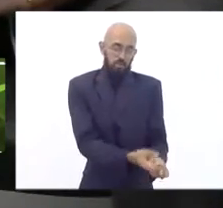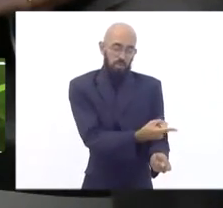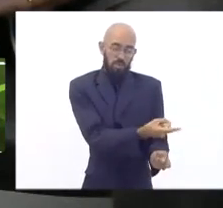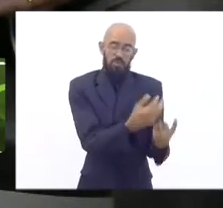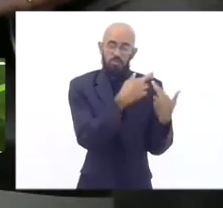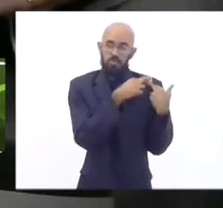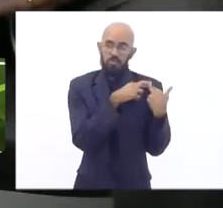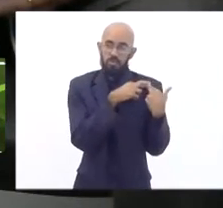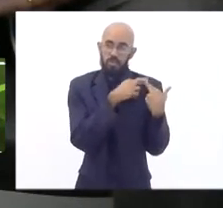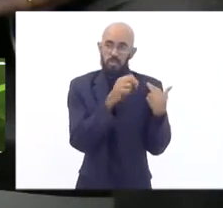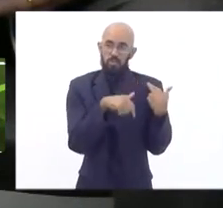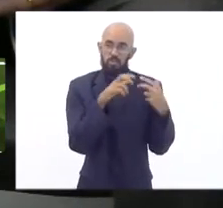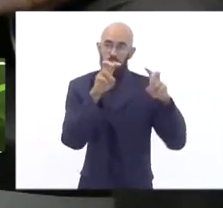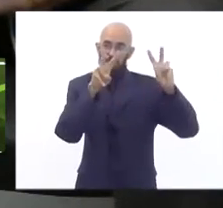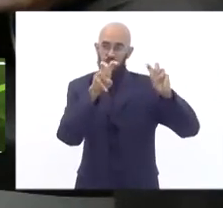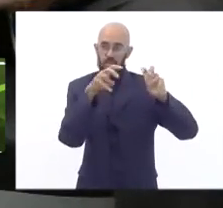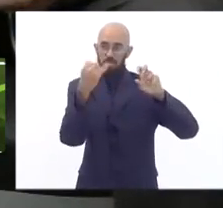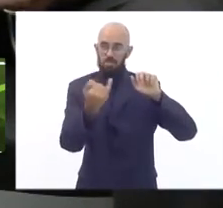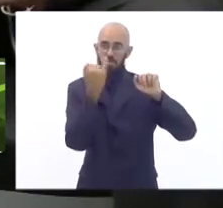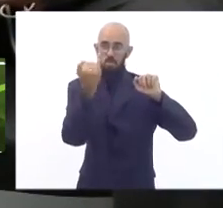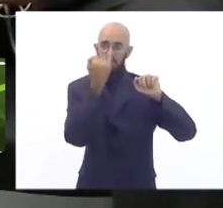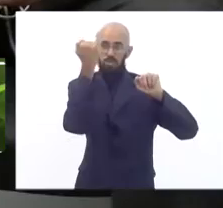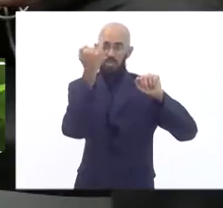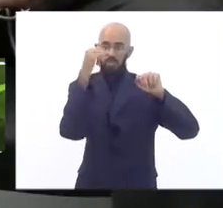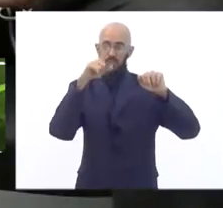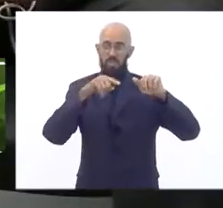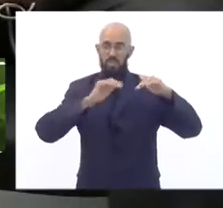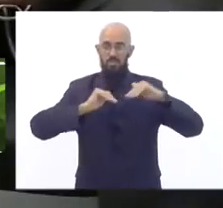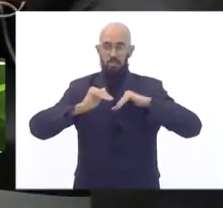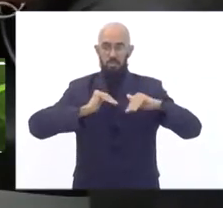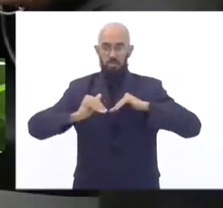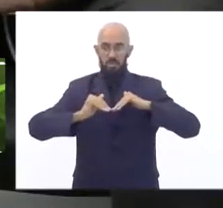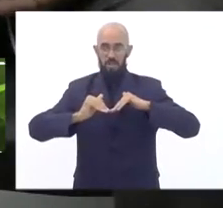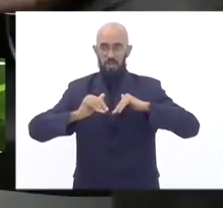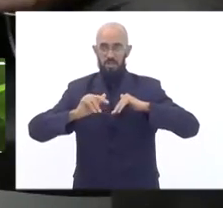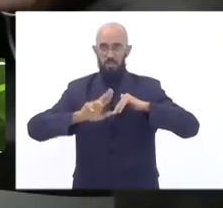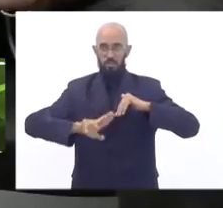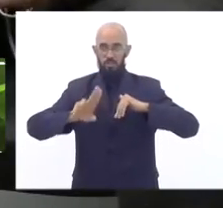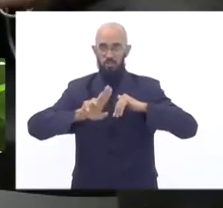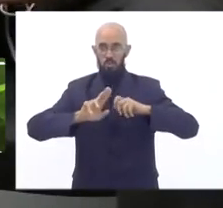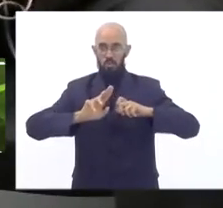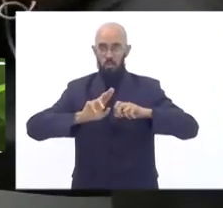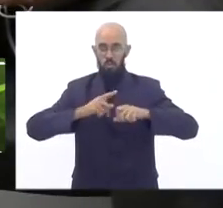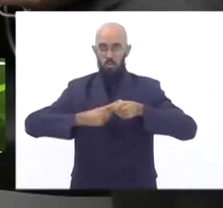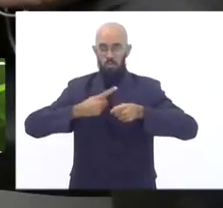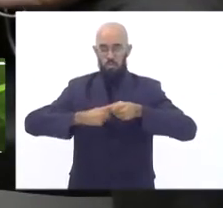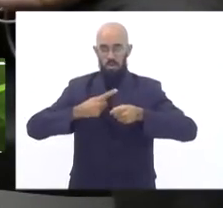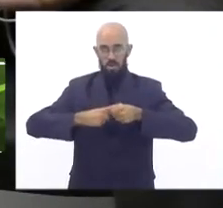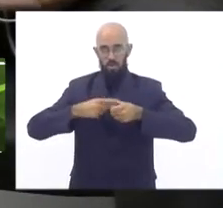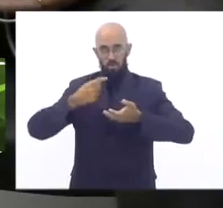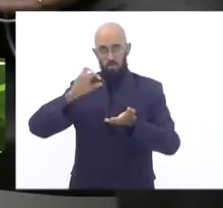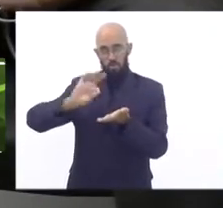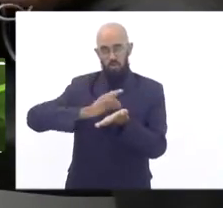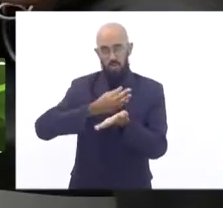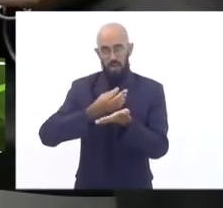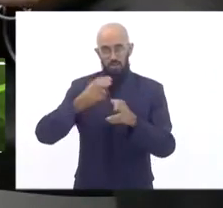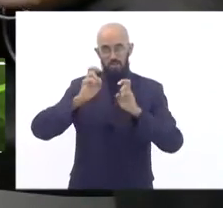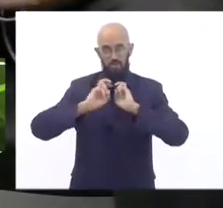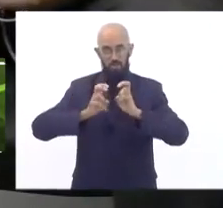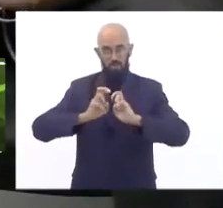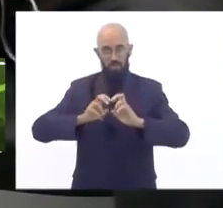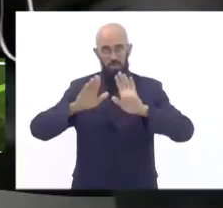altamente importante, que é o tema da mobilidade urbana, num contrato de trem, que é talvez um dos